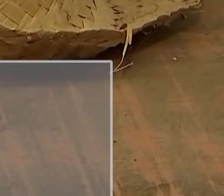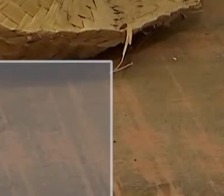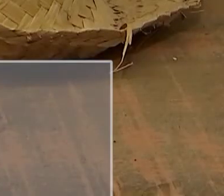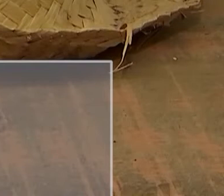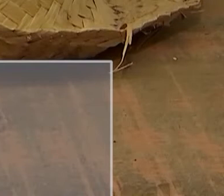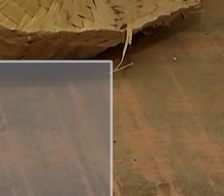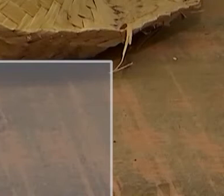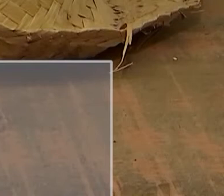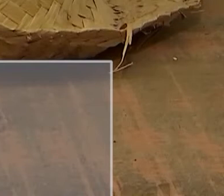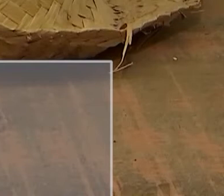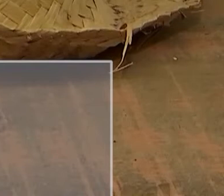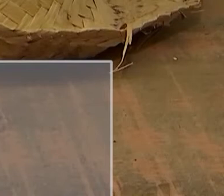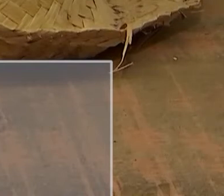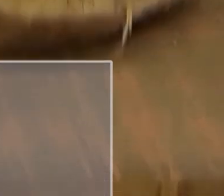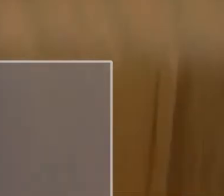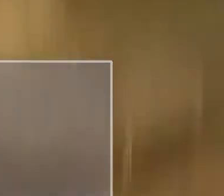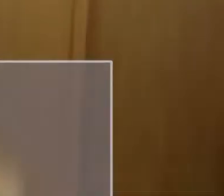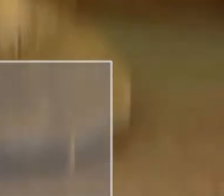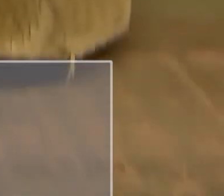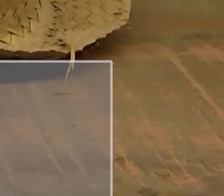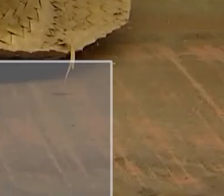2 colheres de azeite.